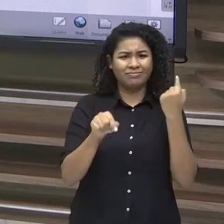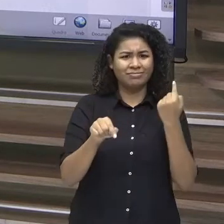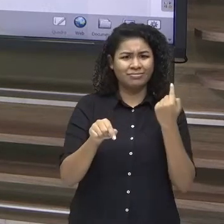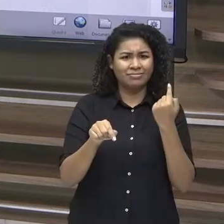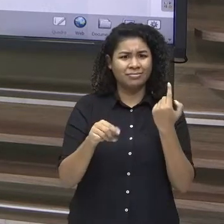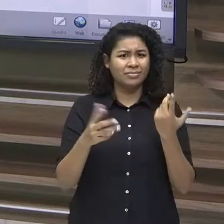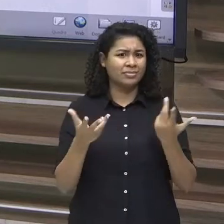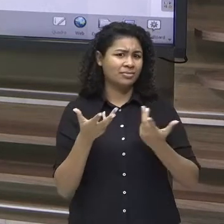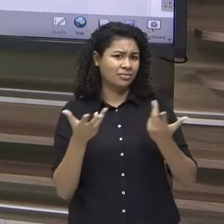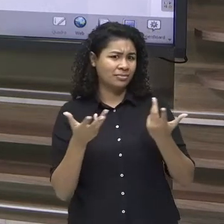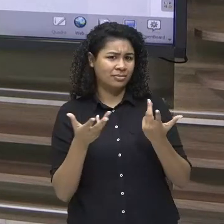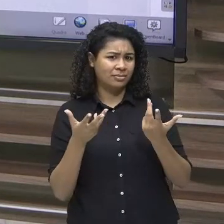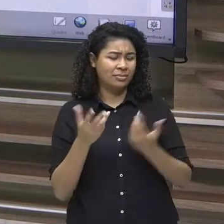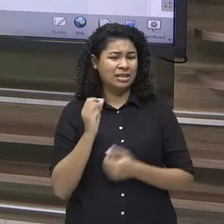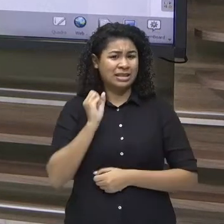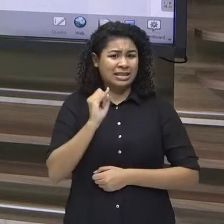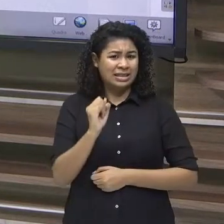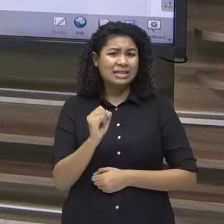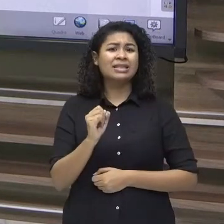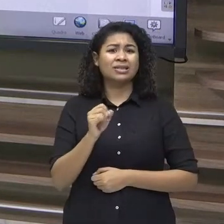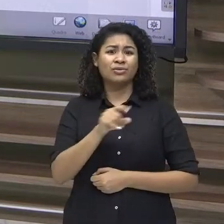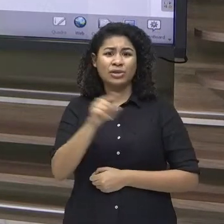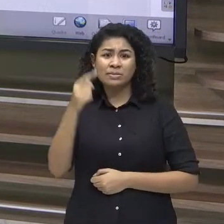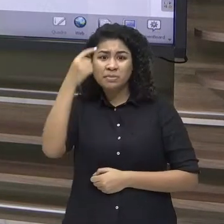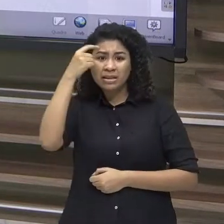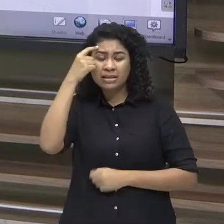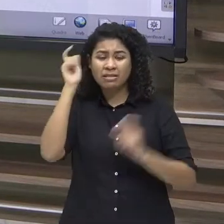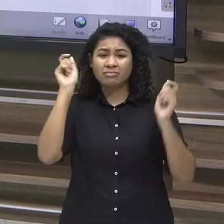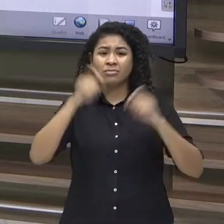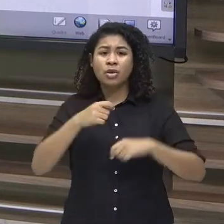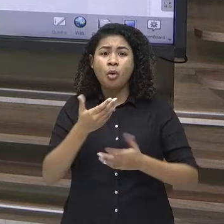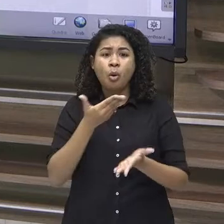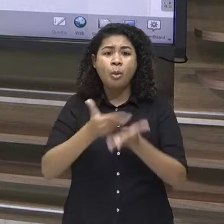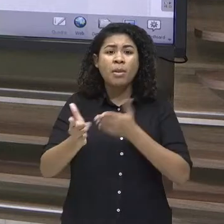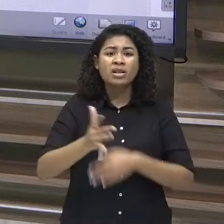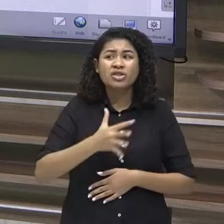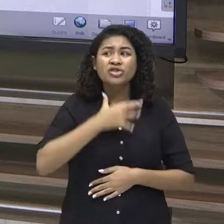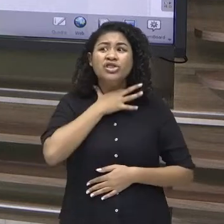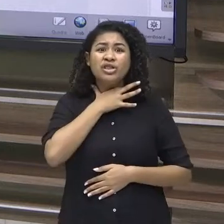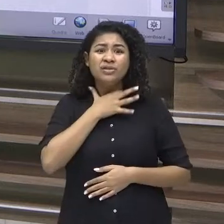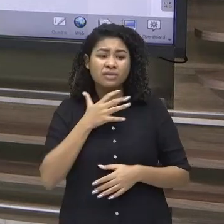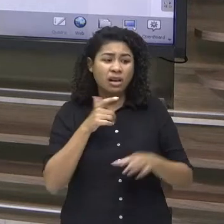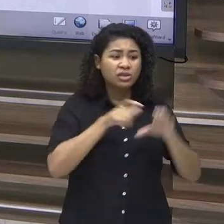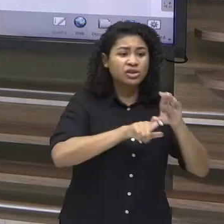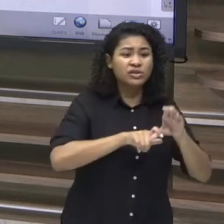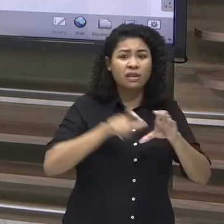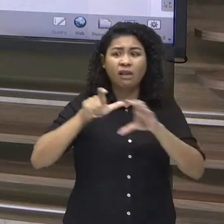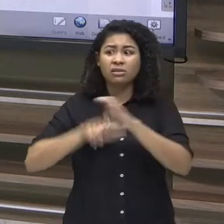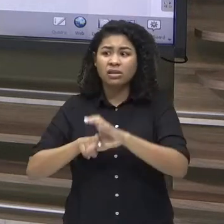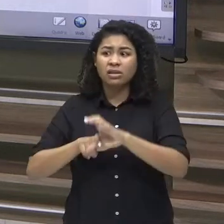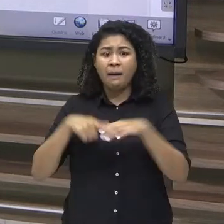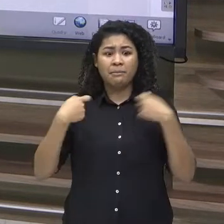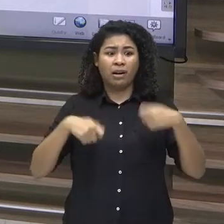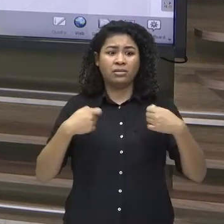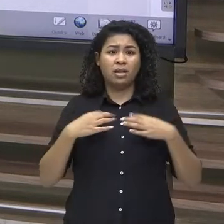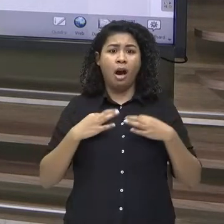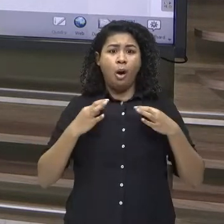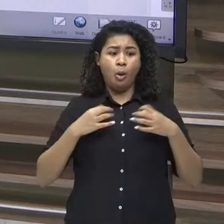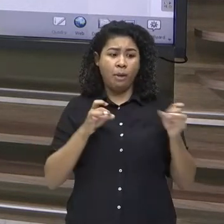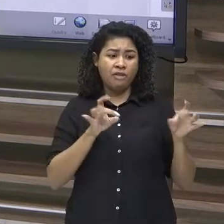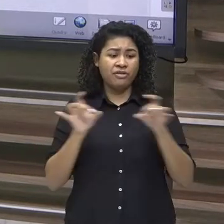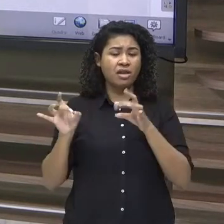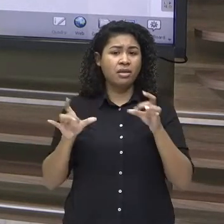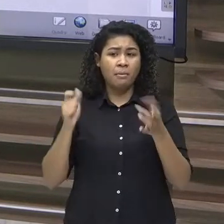a gente vai se atolar em dívidas e daqui a pouco a gente vai ter que vender a roupa para comprar o almoço. Porque, obviamente, eu estou ganhando um